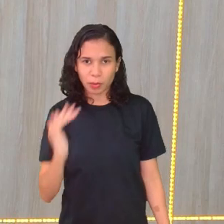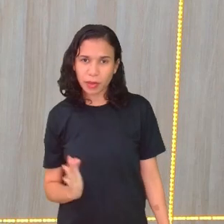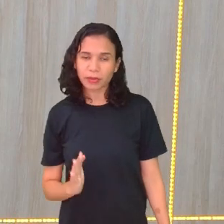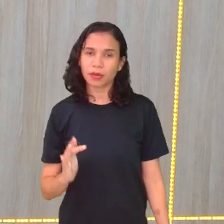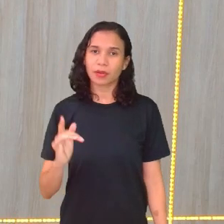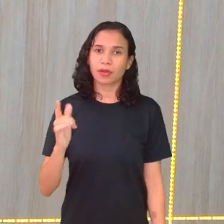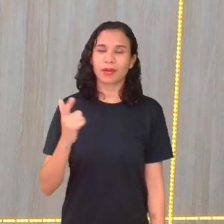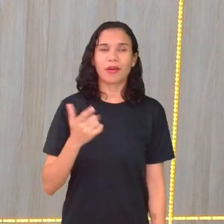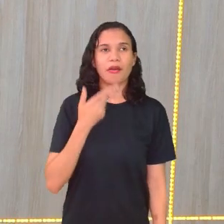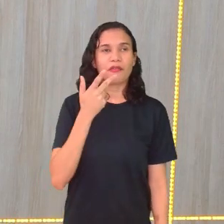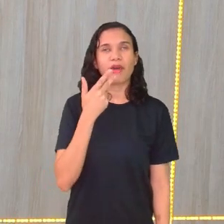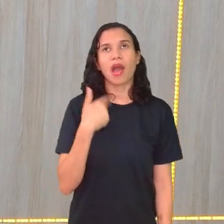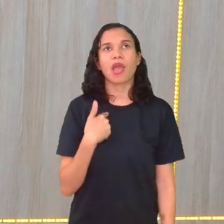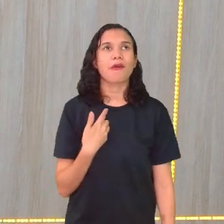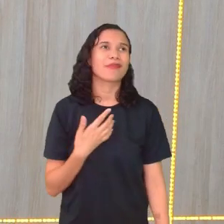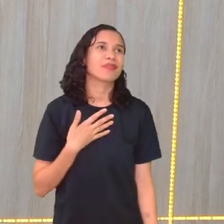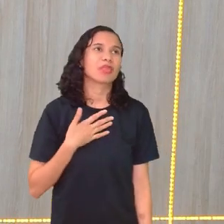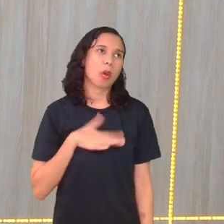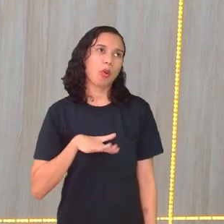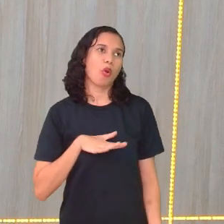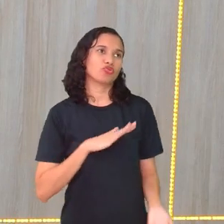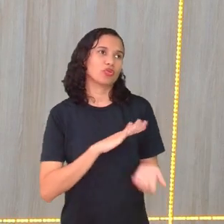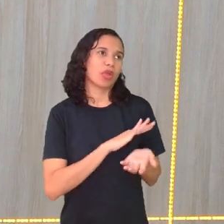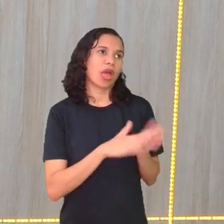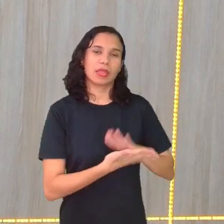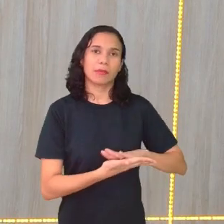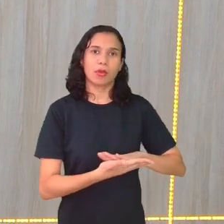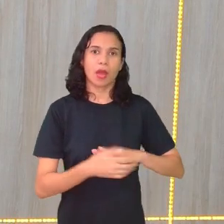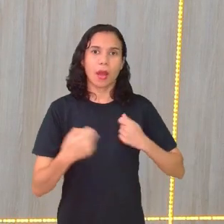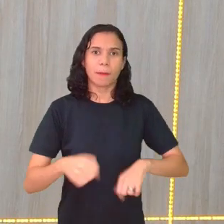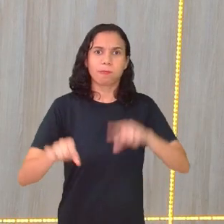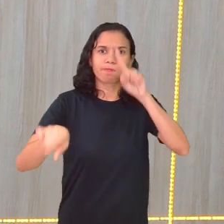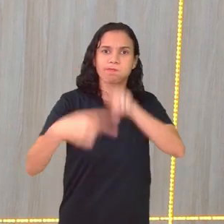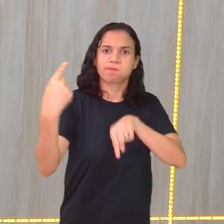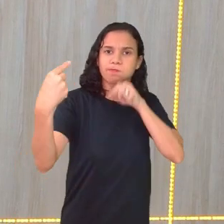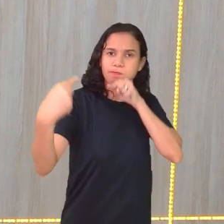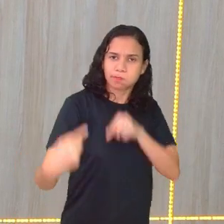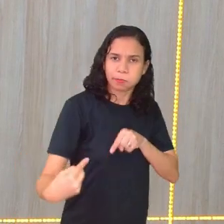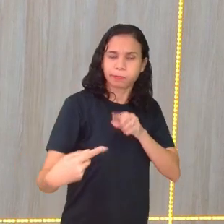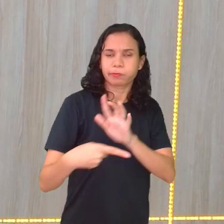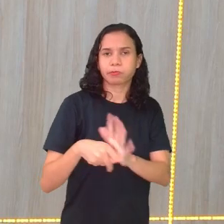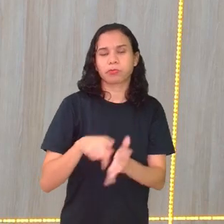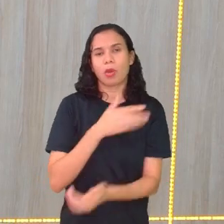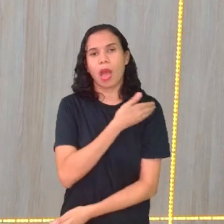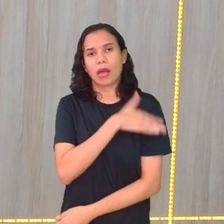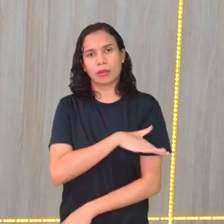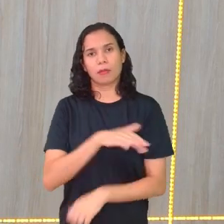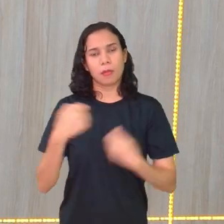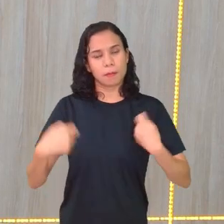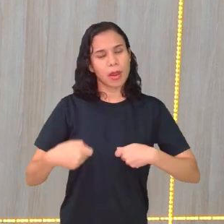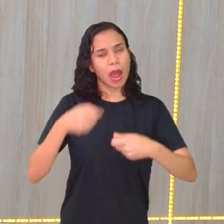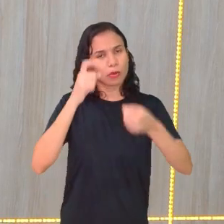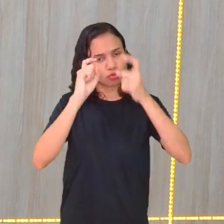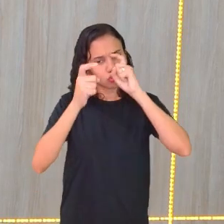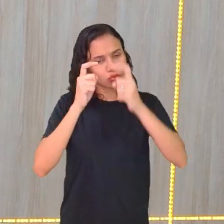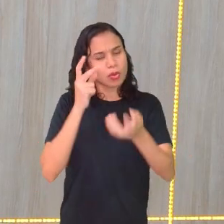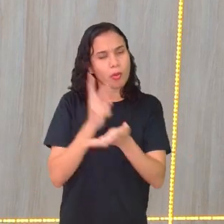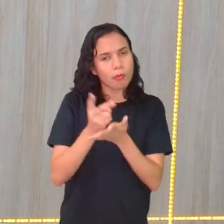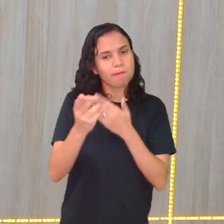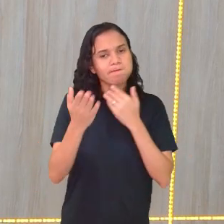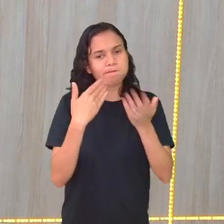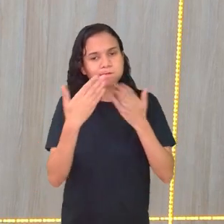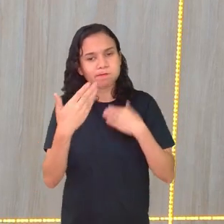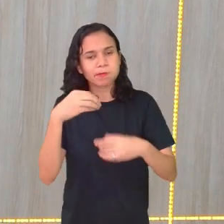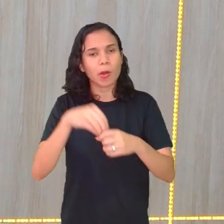gente não ser racista. A gente também tem que ser antirracista. E essas discussões têm que estar presentes cada vez mais